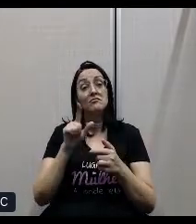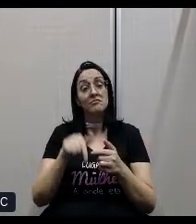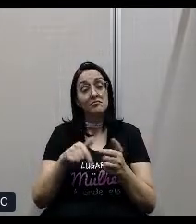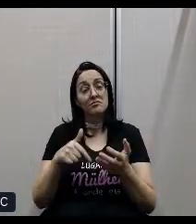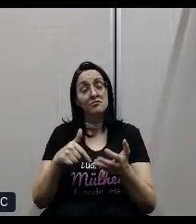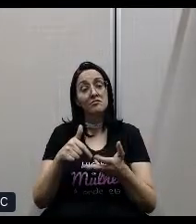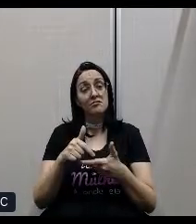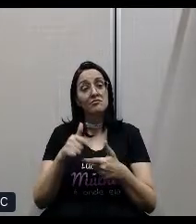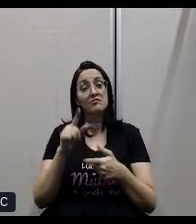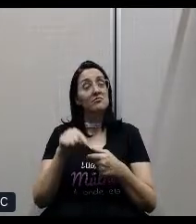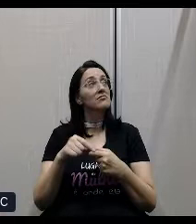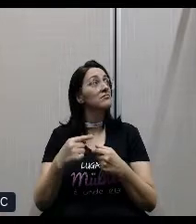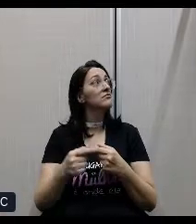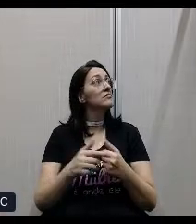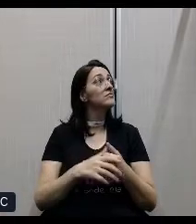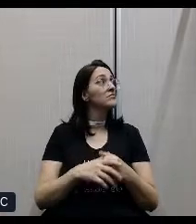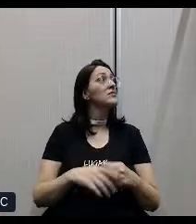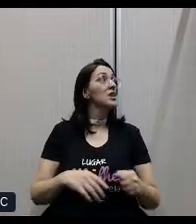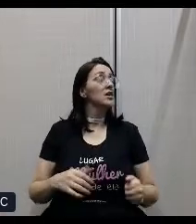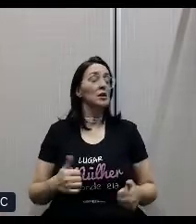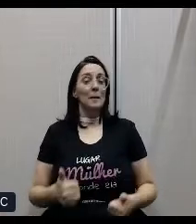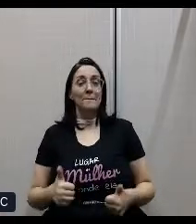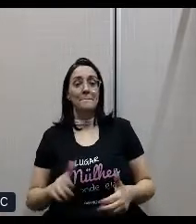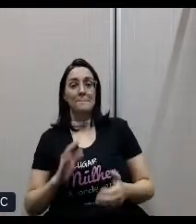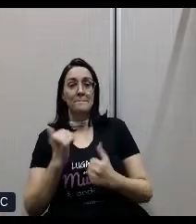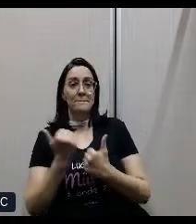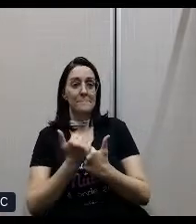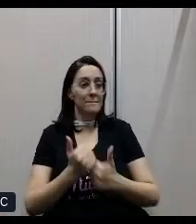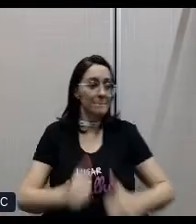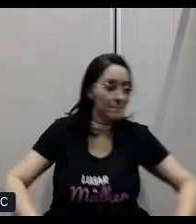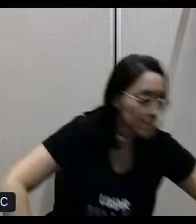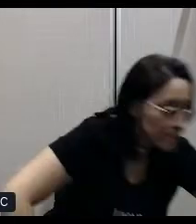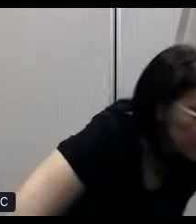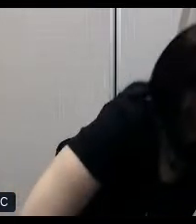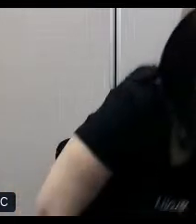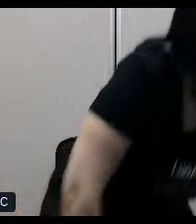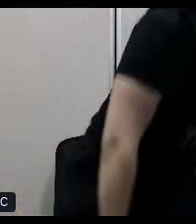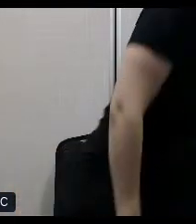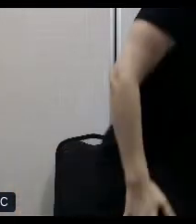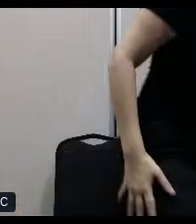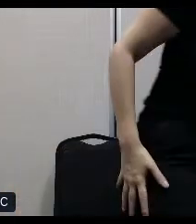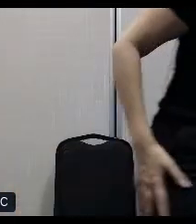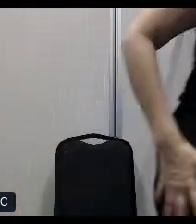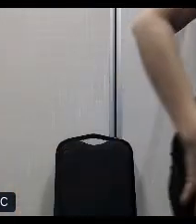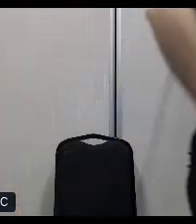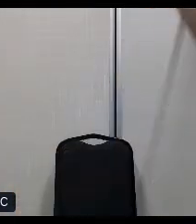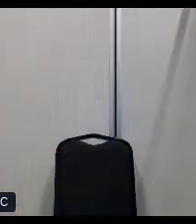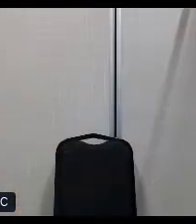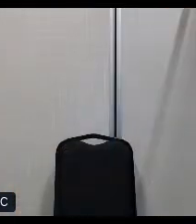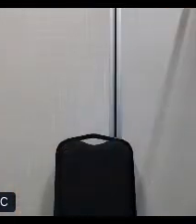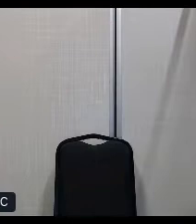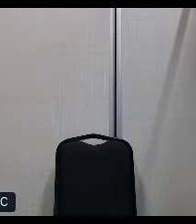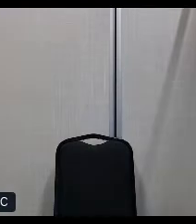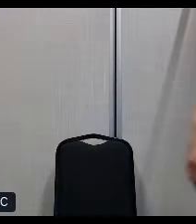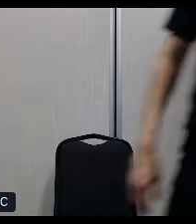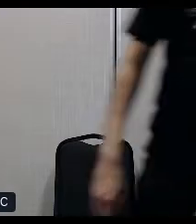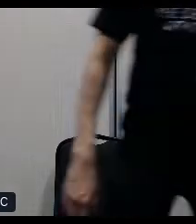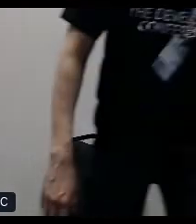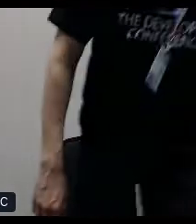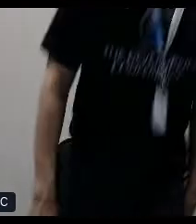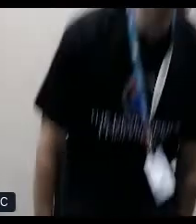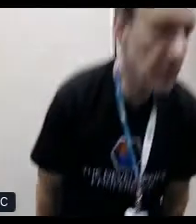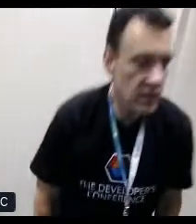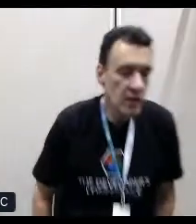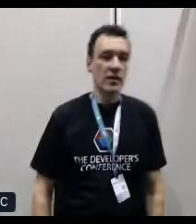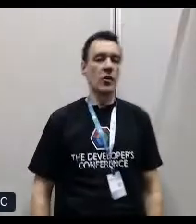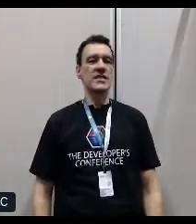Accessibility Trends, lá de 2020, estimou que 17.020 processos, que é um processo a cada meia hora, lá